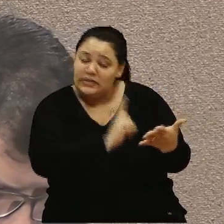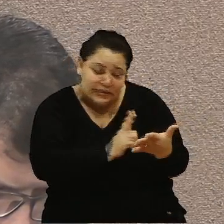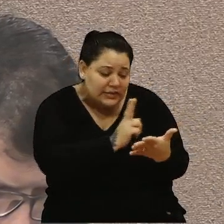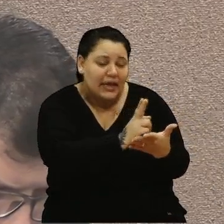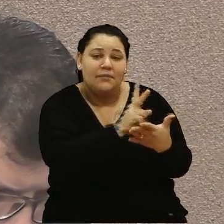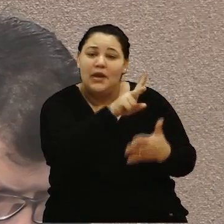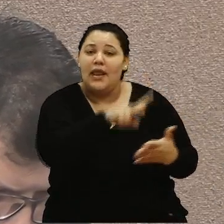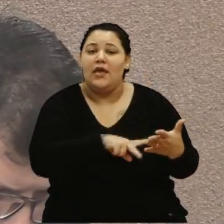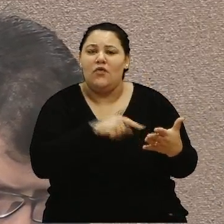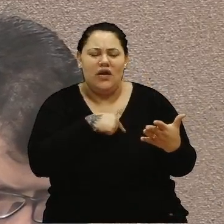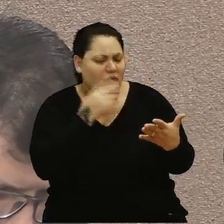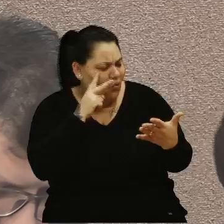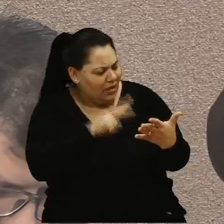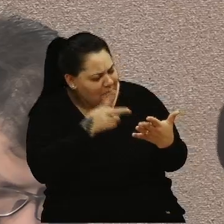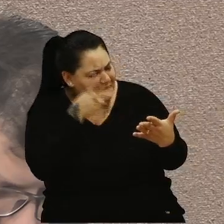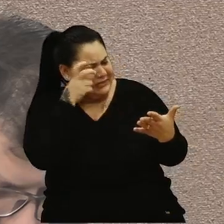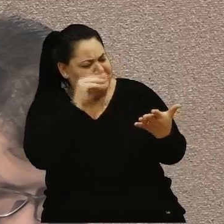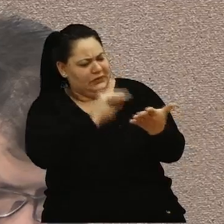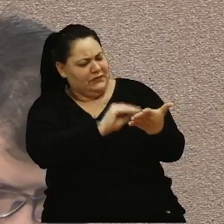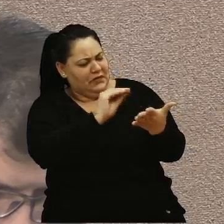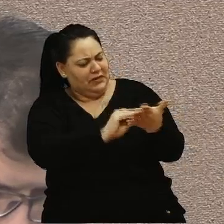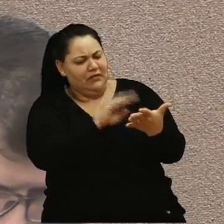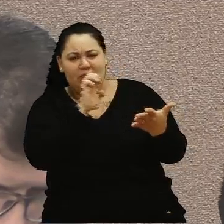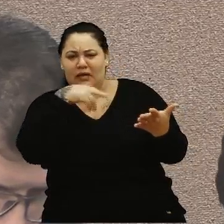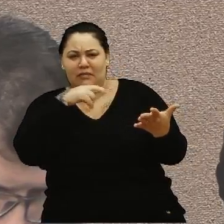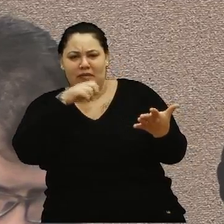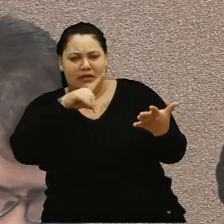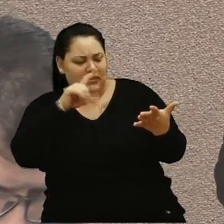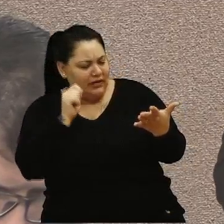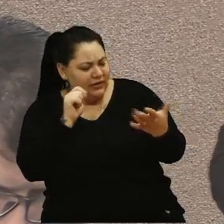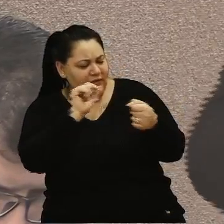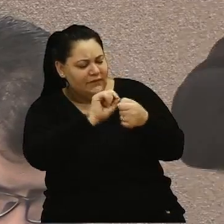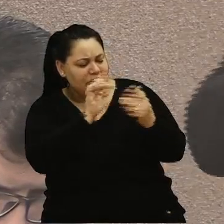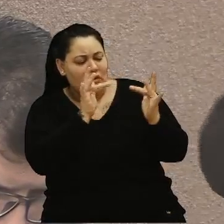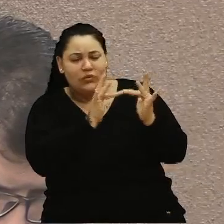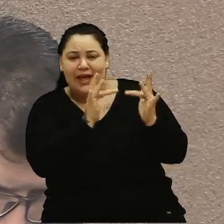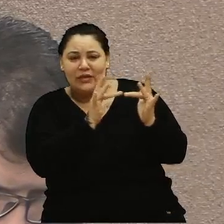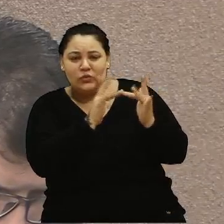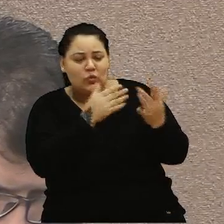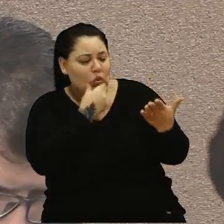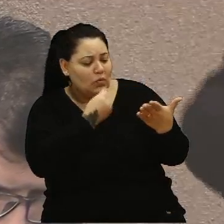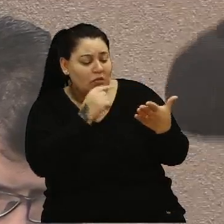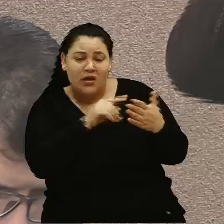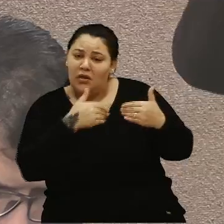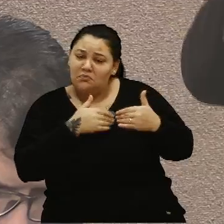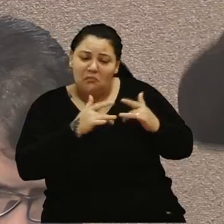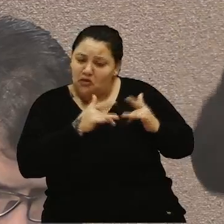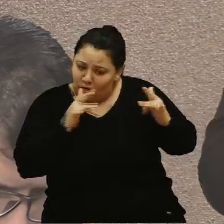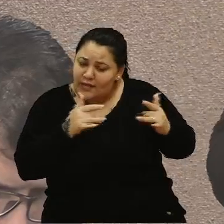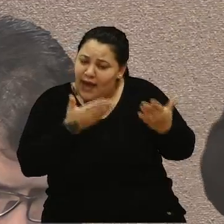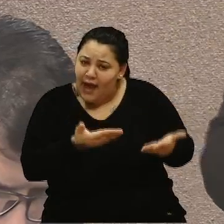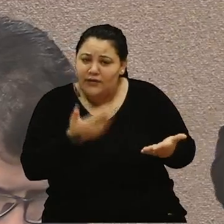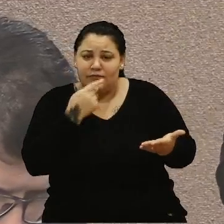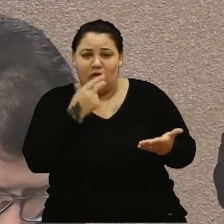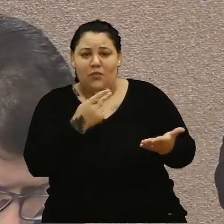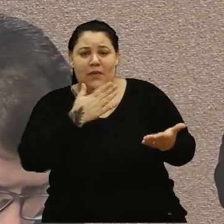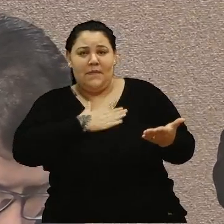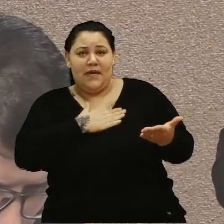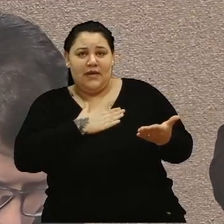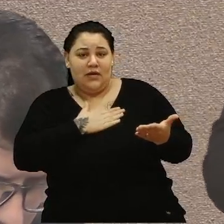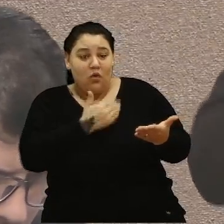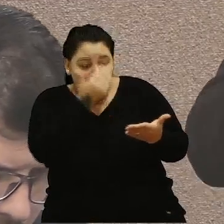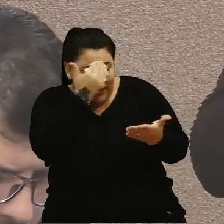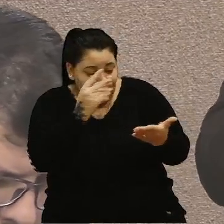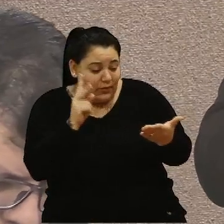faltava esta emenda, entrei em contato com o senhor Winston, e ele foi muito solícito. Obrigado por ter lembrado da